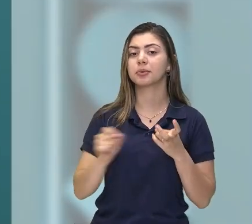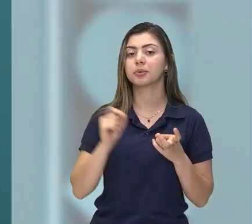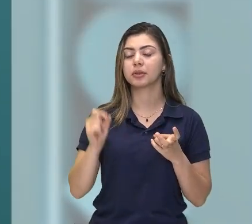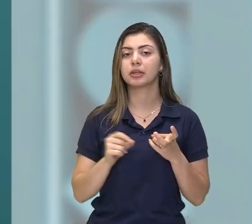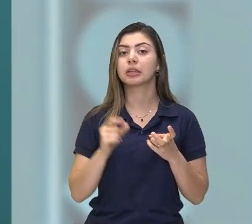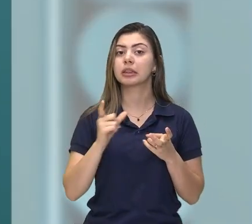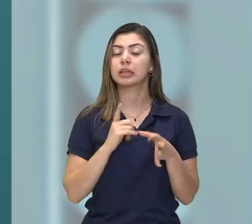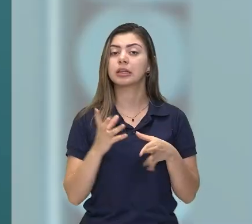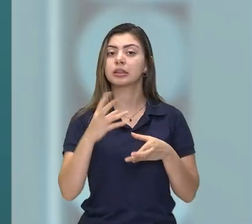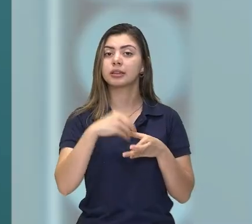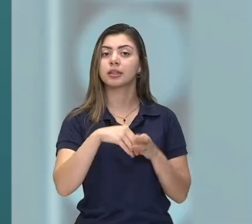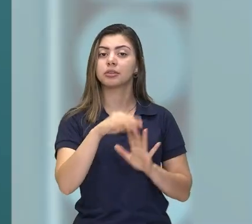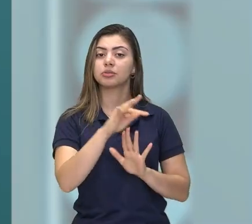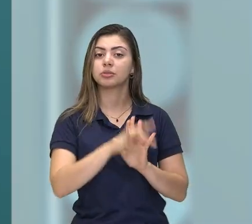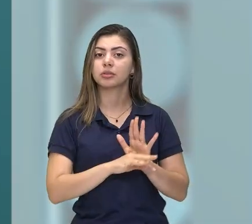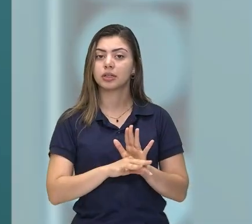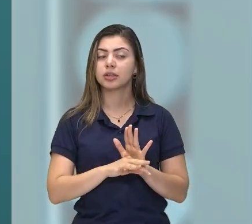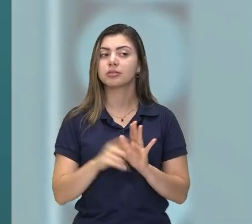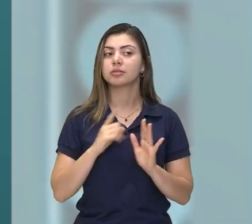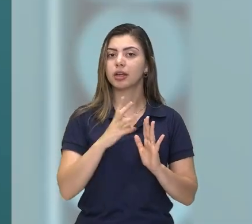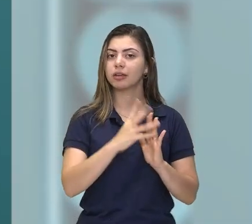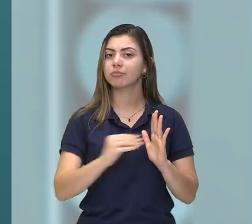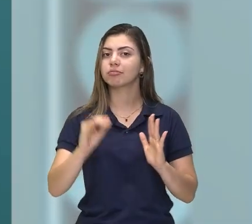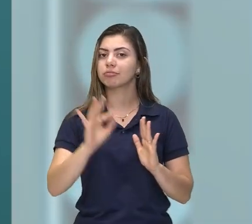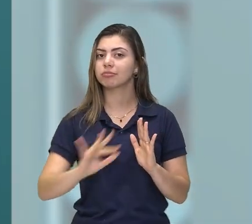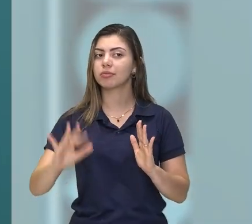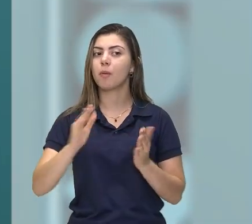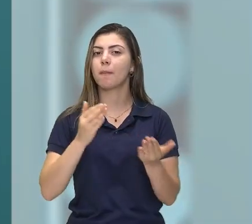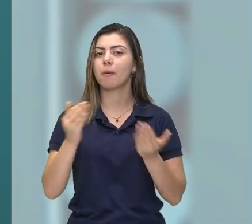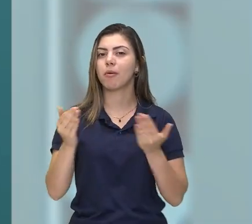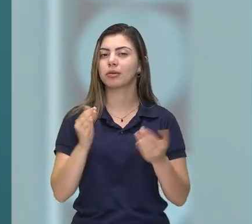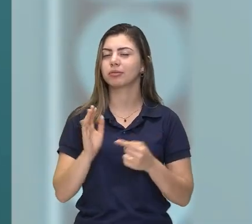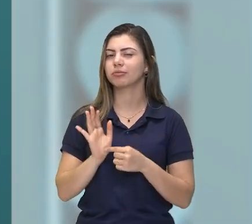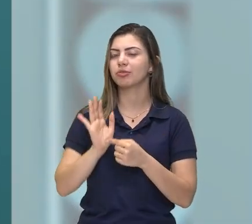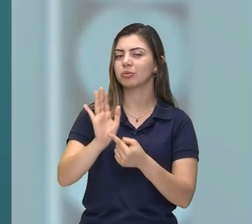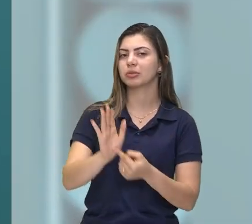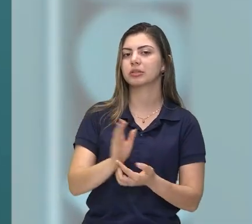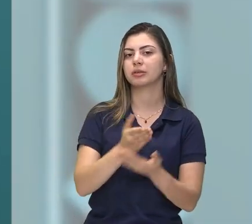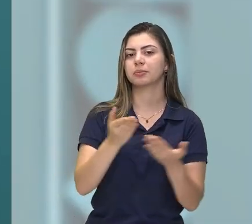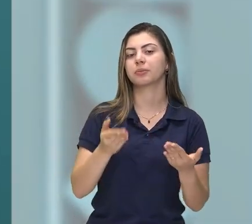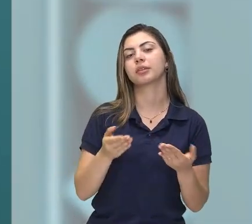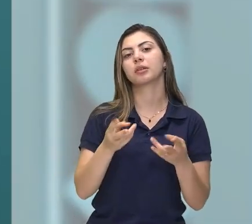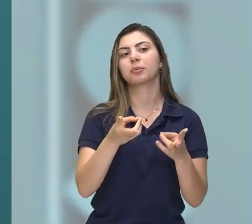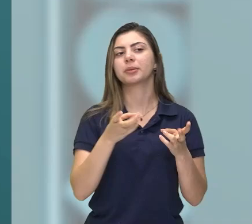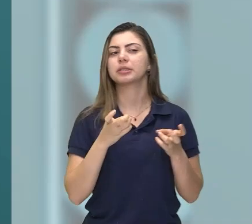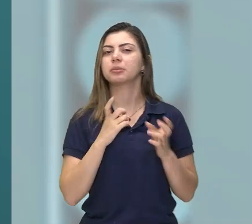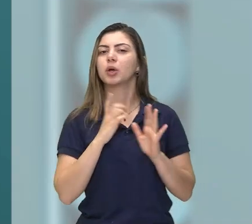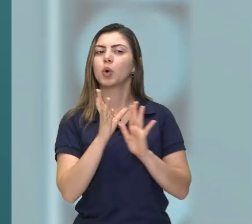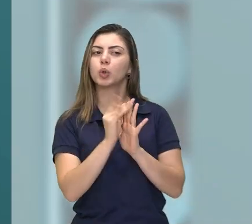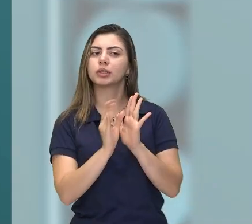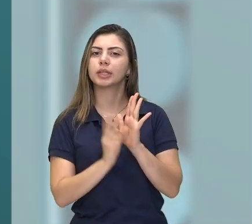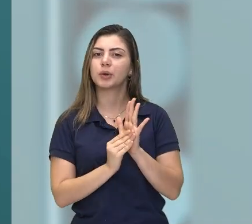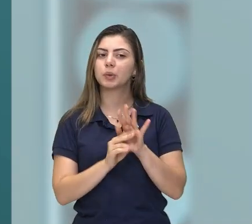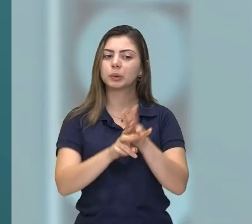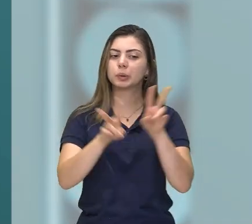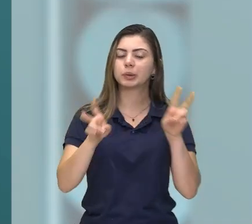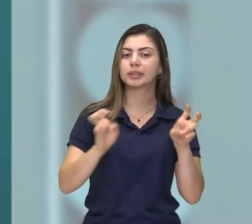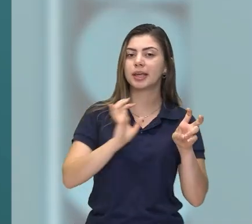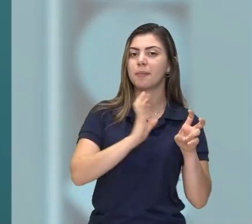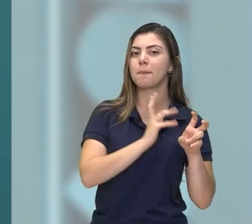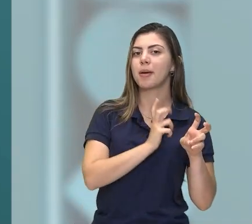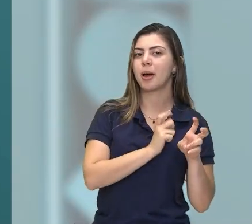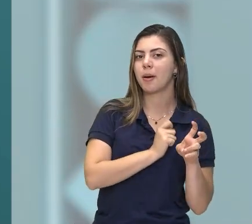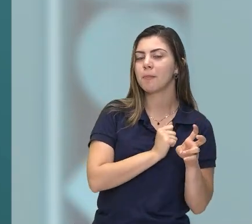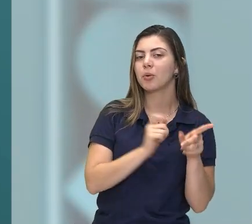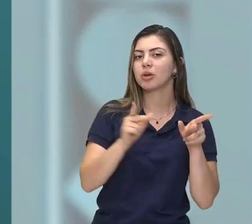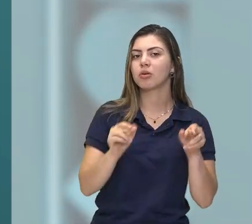aparecer num texto que eu vou mostrar depois. Ok? Vocês vão perceber que não só o conteúdo, o amor, o tema amor aparece,